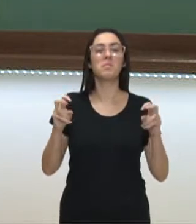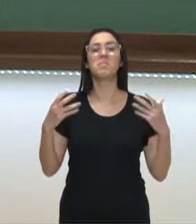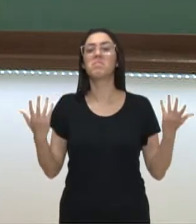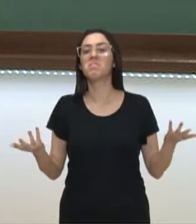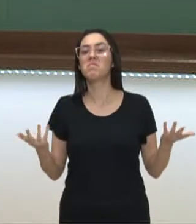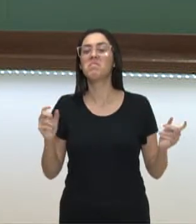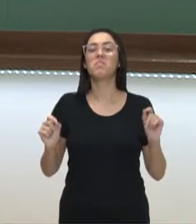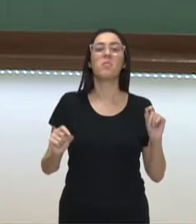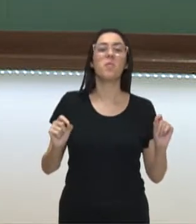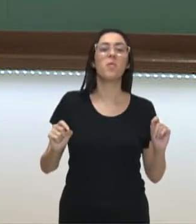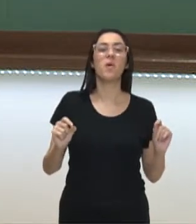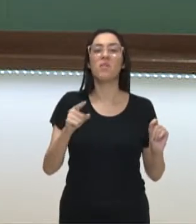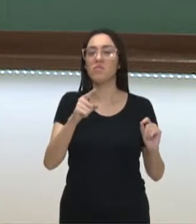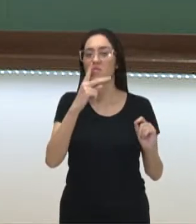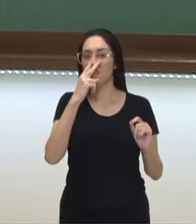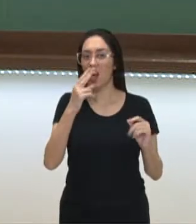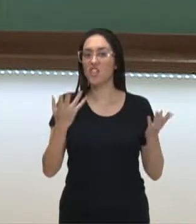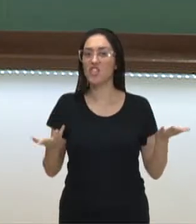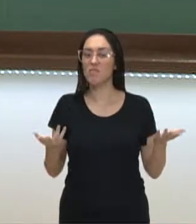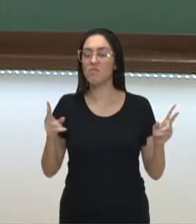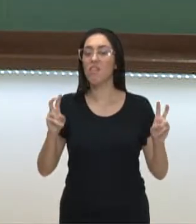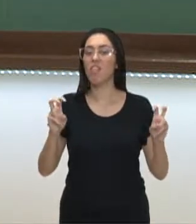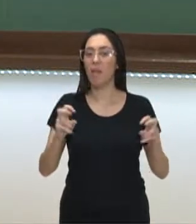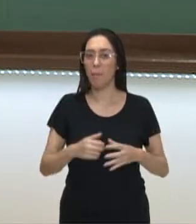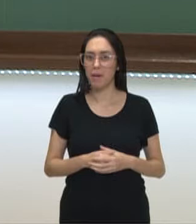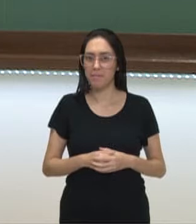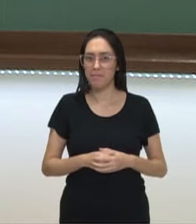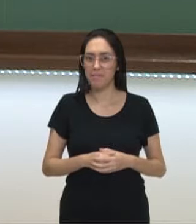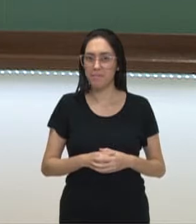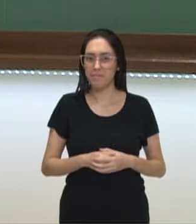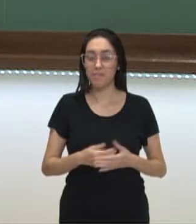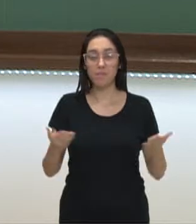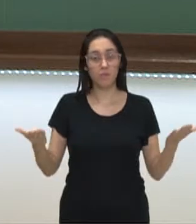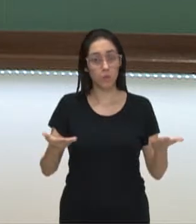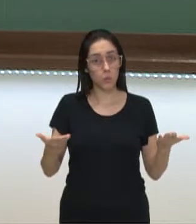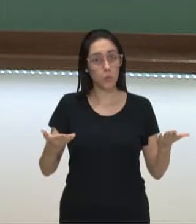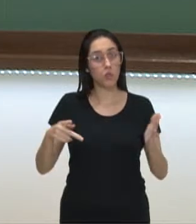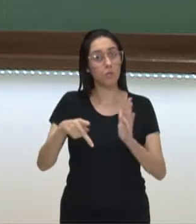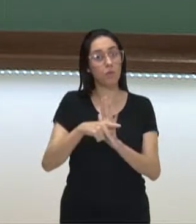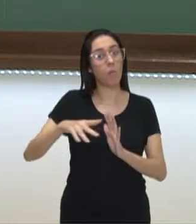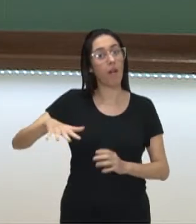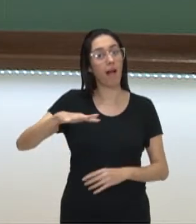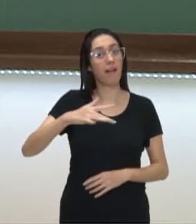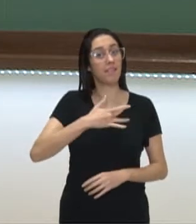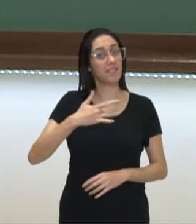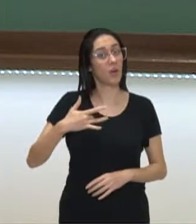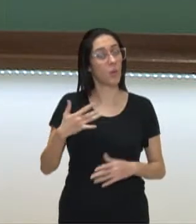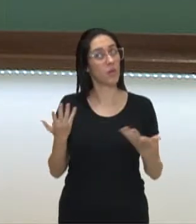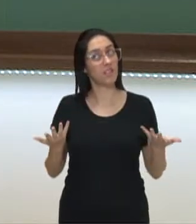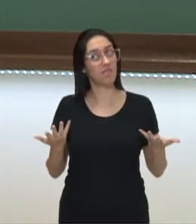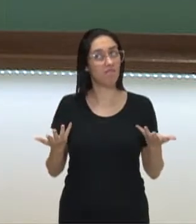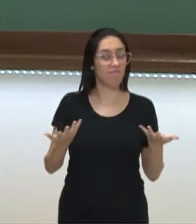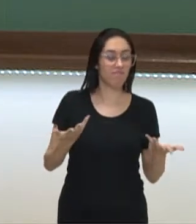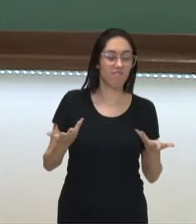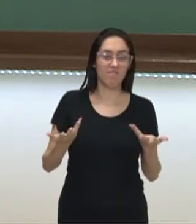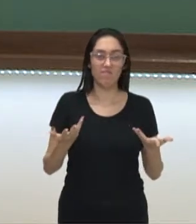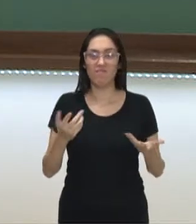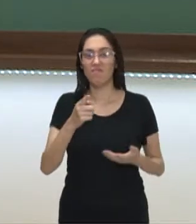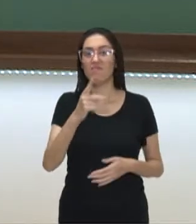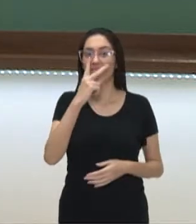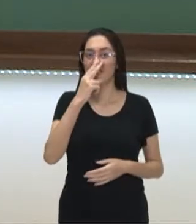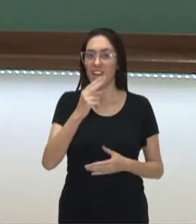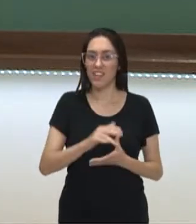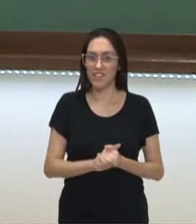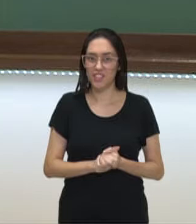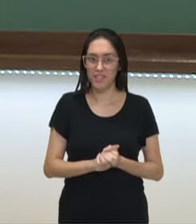será o tema de hoje? Hoje nós vamos para a área da saúde. Estou dando umas dicas aí, hein? Nós vamos trabalhar